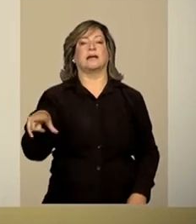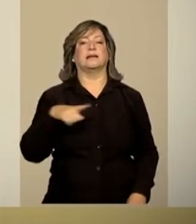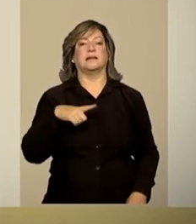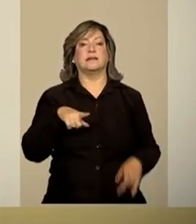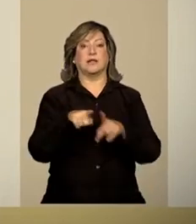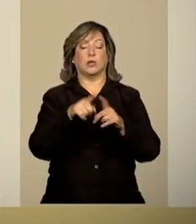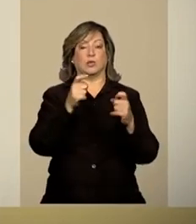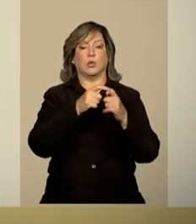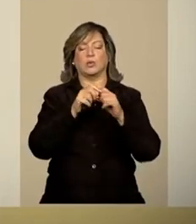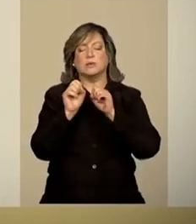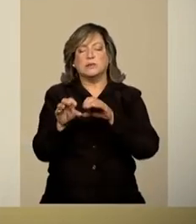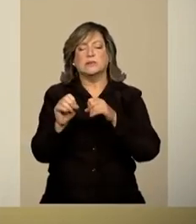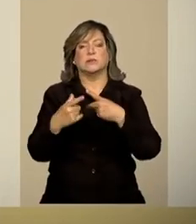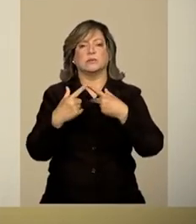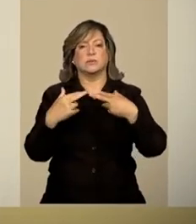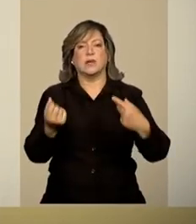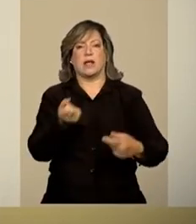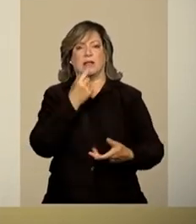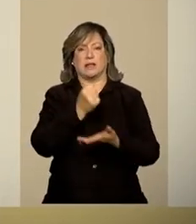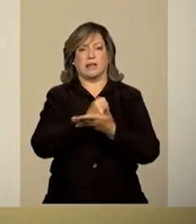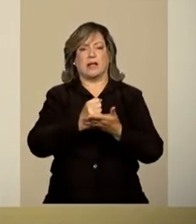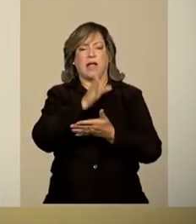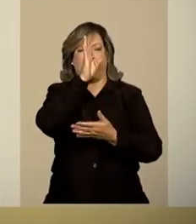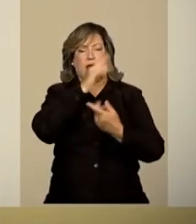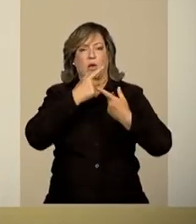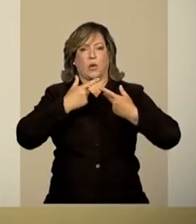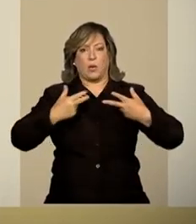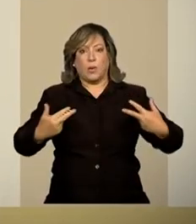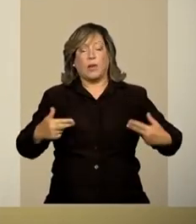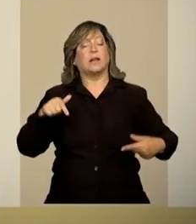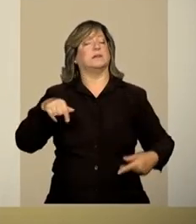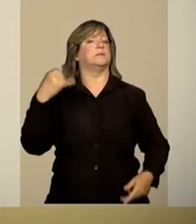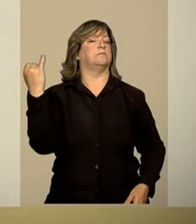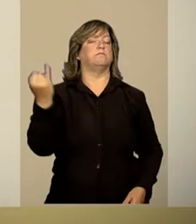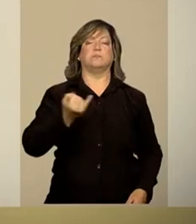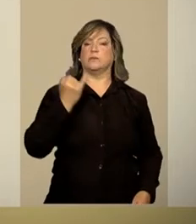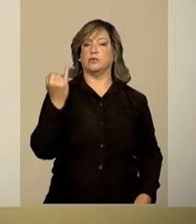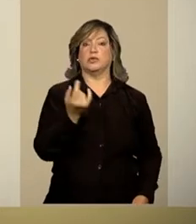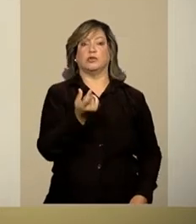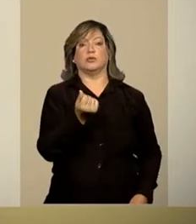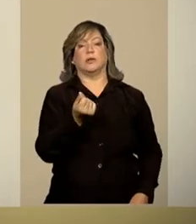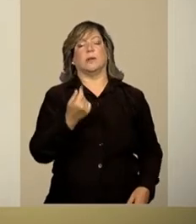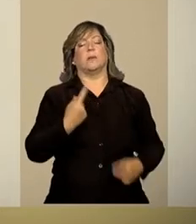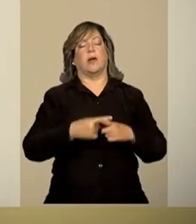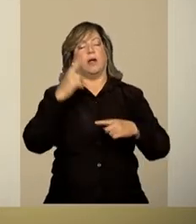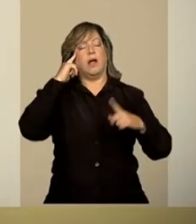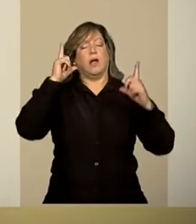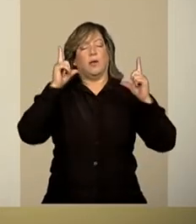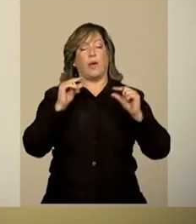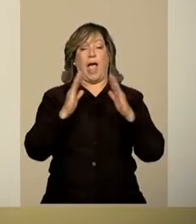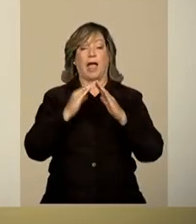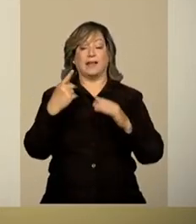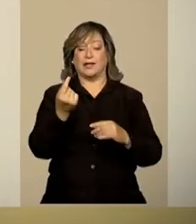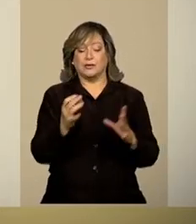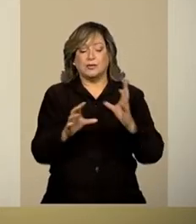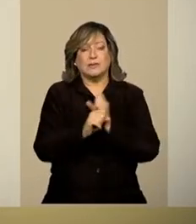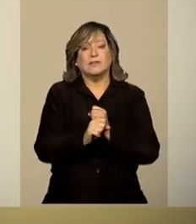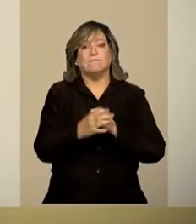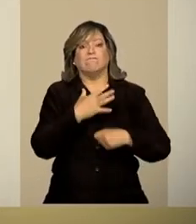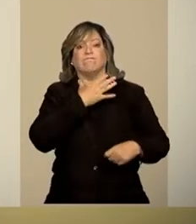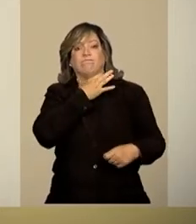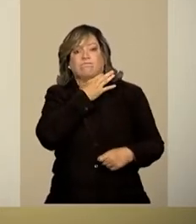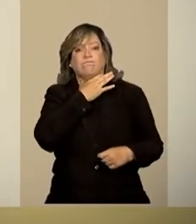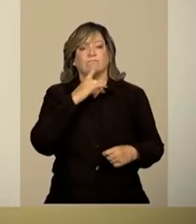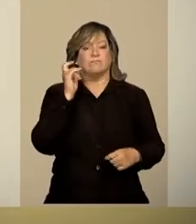do Dr Guilhermo e fazer o tratamento da diabetes de graça é um grande alívio Porque na casa dela o orçamento É